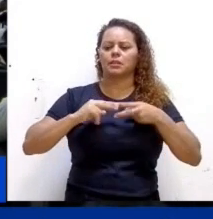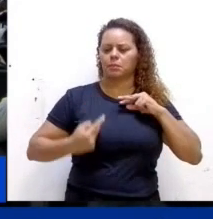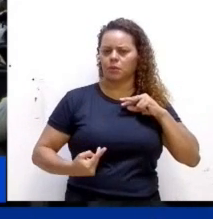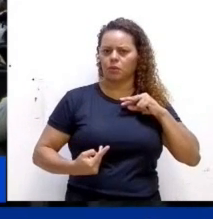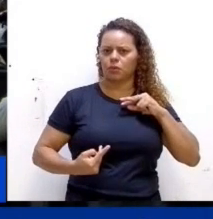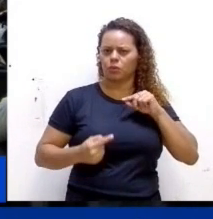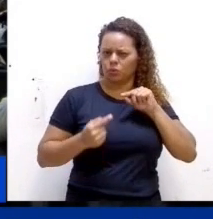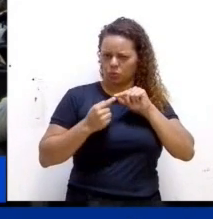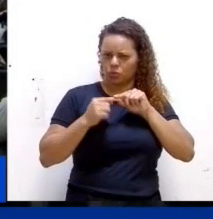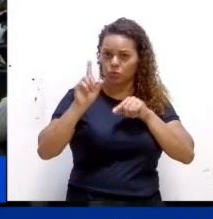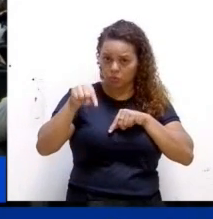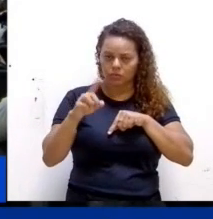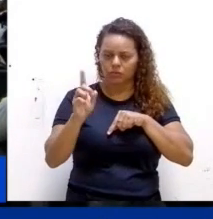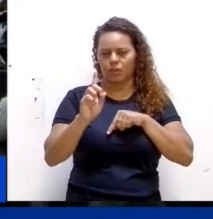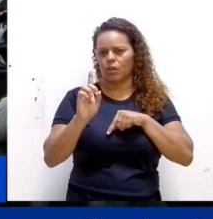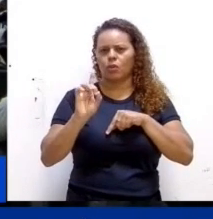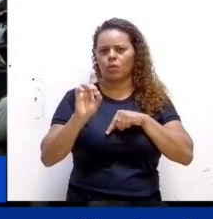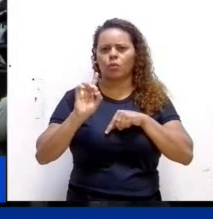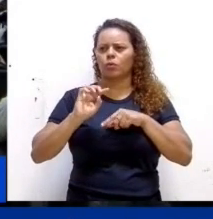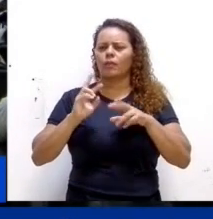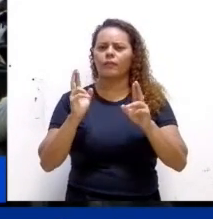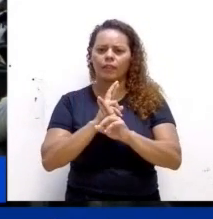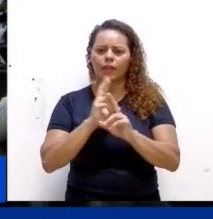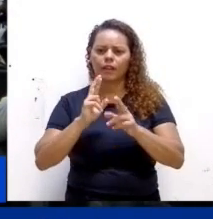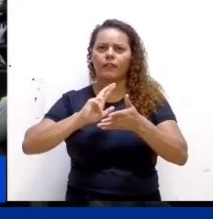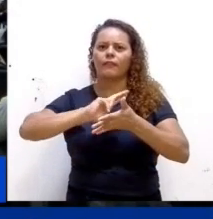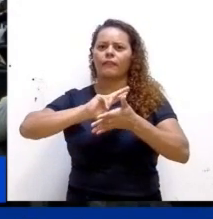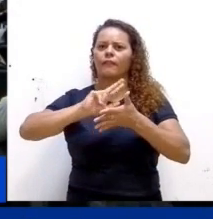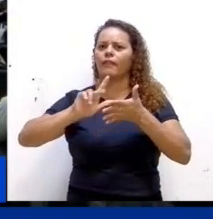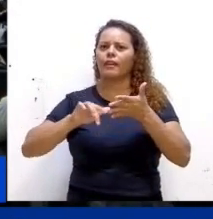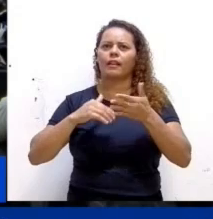não só apenas os laços de sangue.